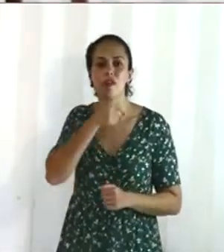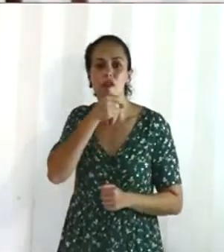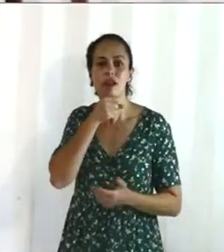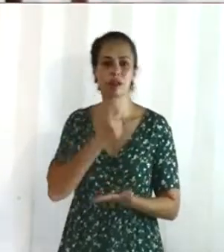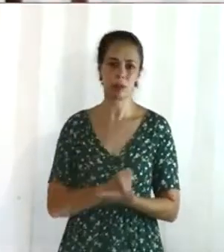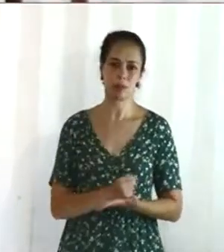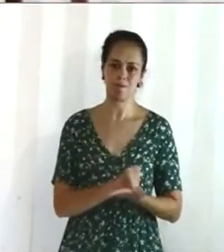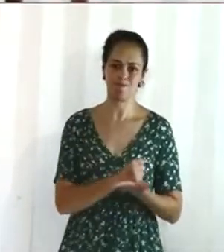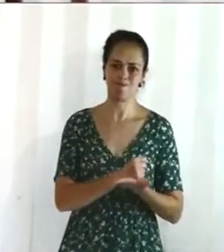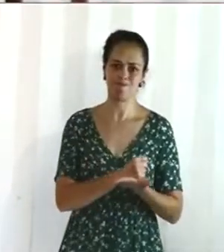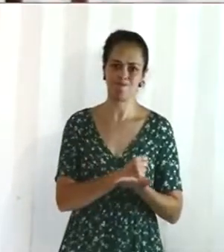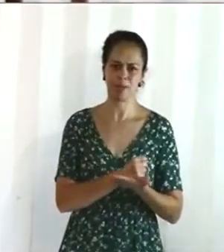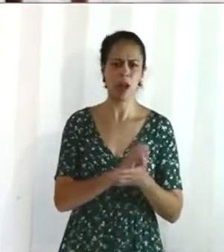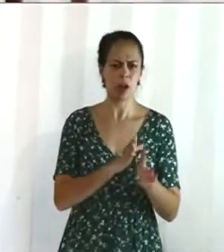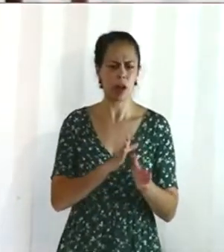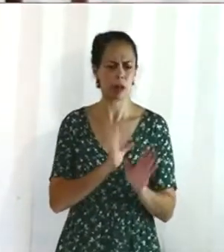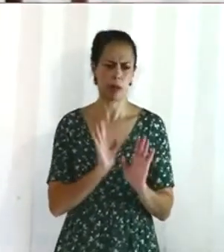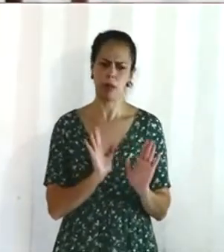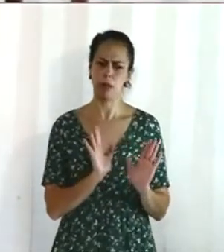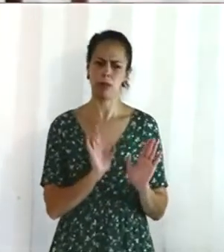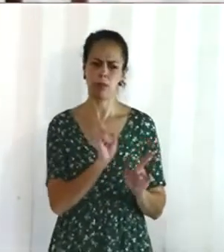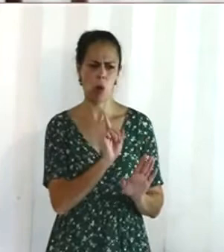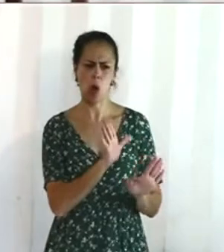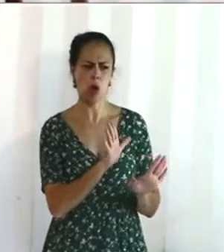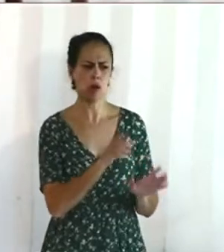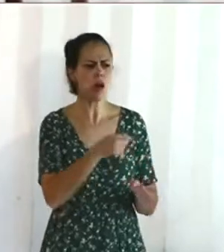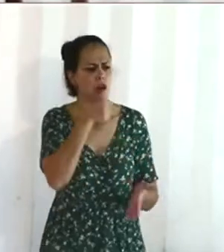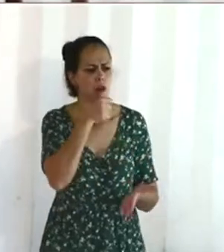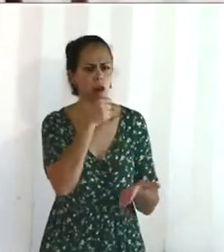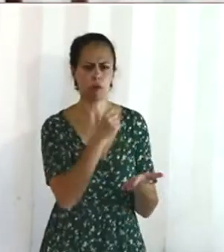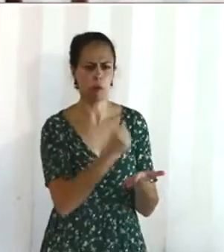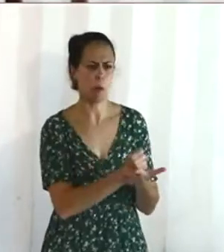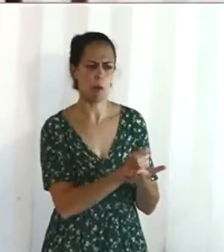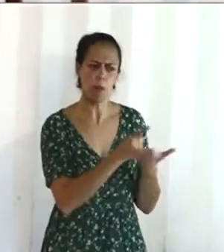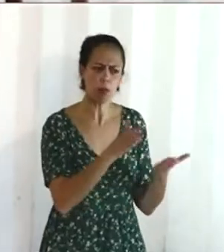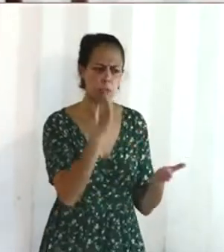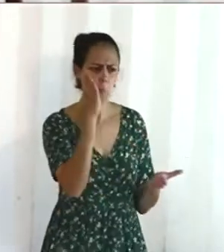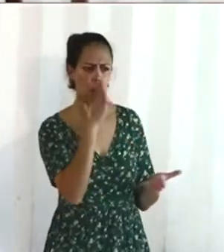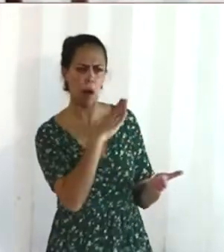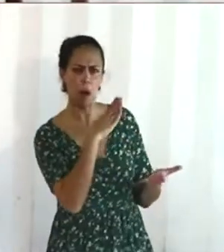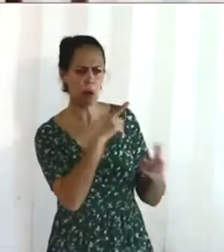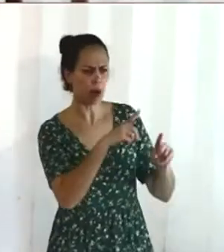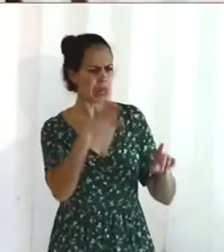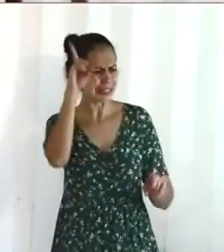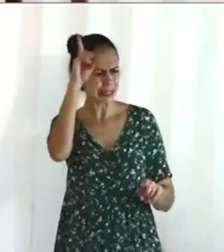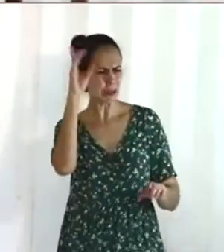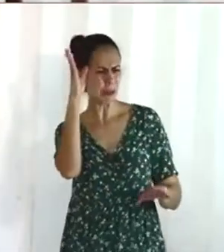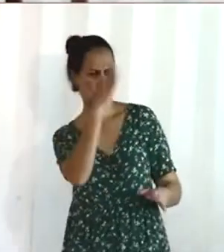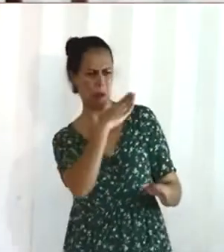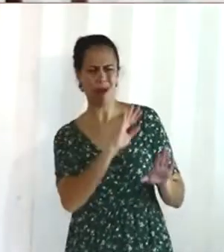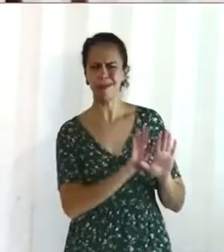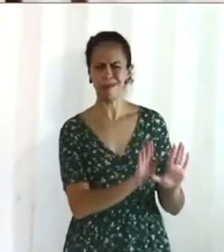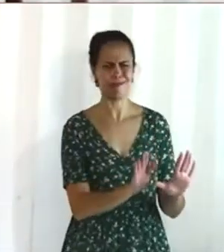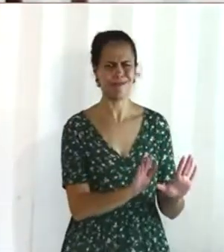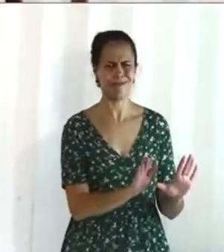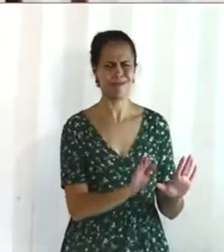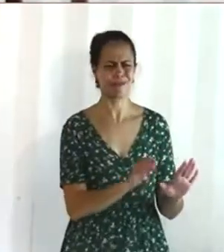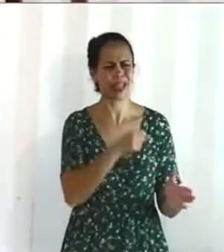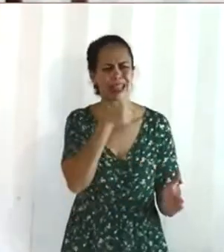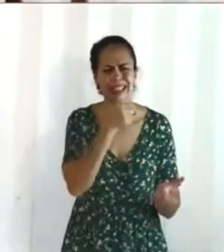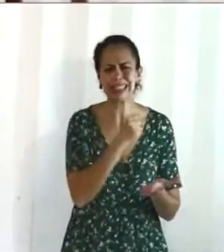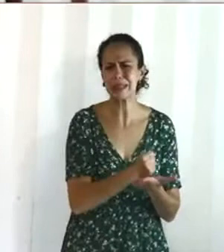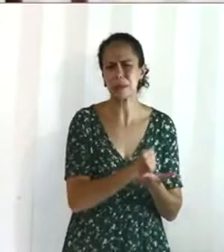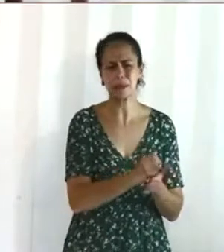Deus mau. Um Deus mau que criou uma matéria má, e por conta disso esse Antigo Testamento